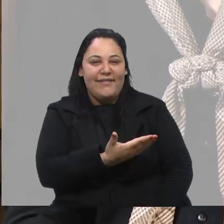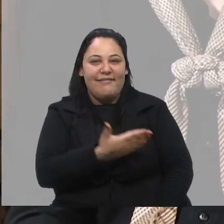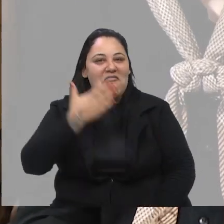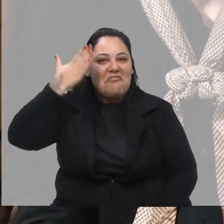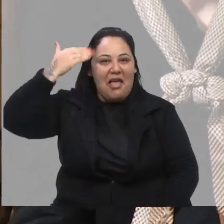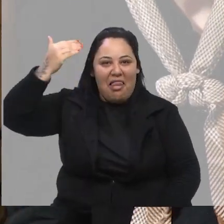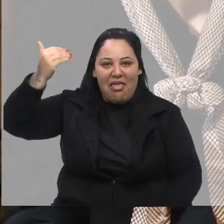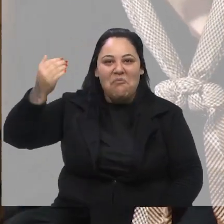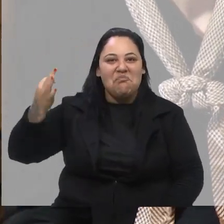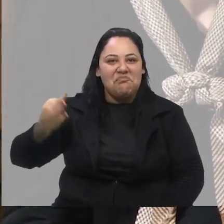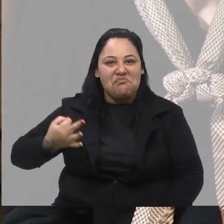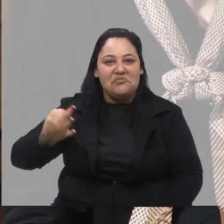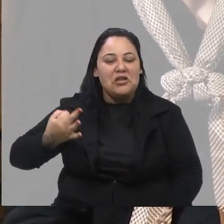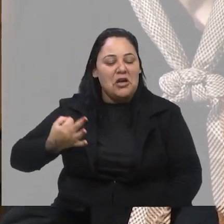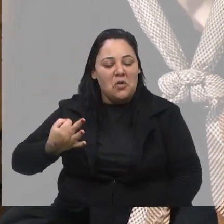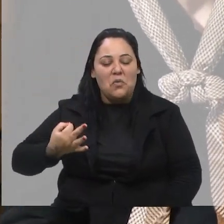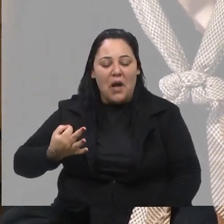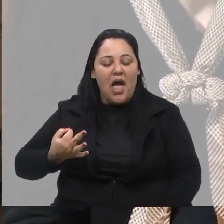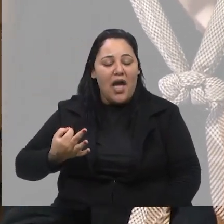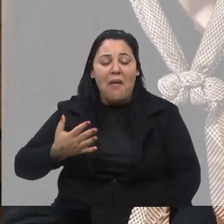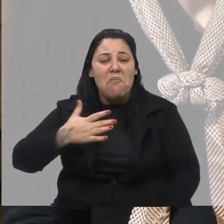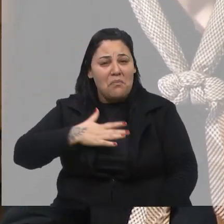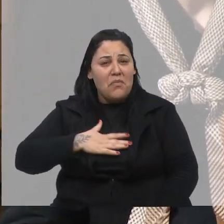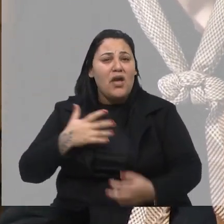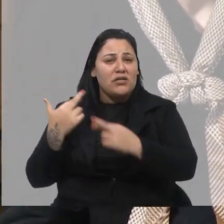cabe a nós, né, poder dar essa